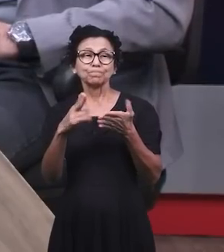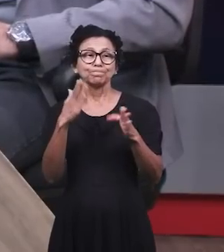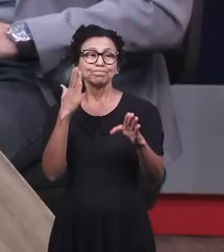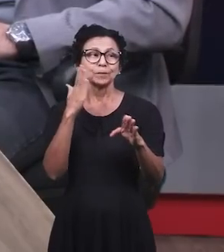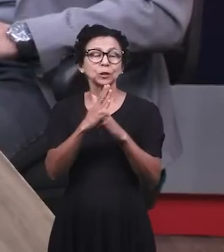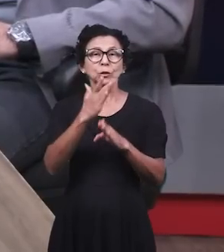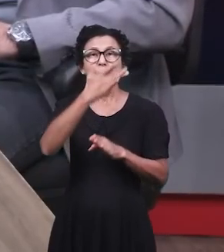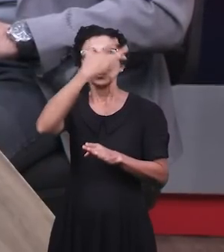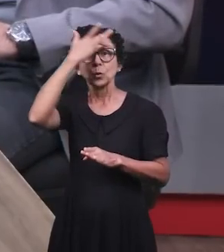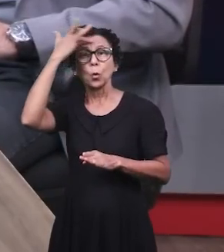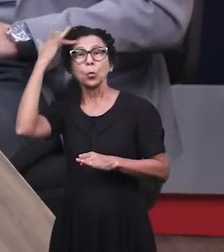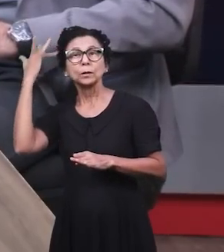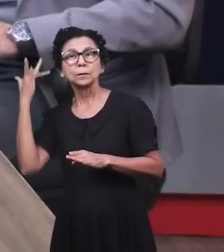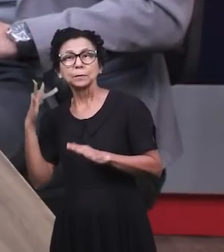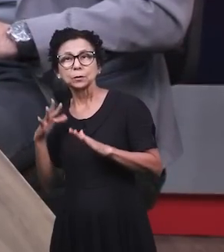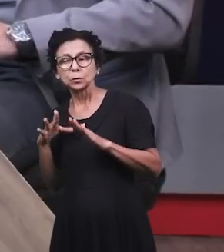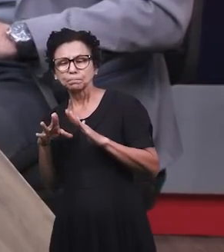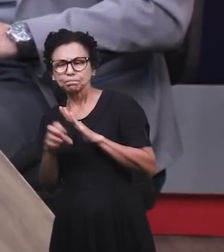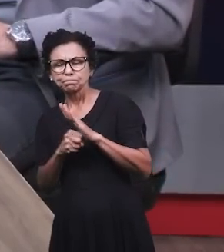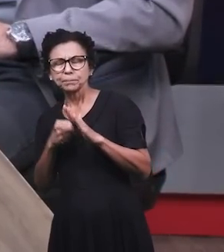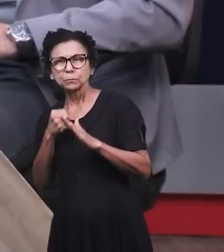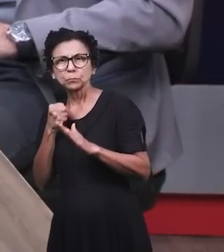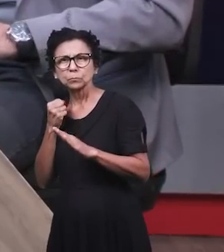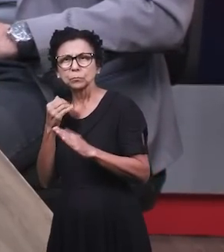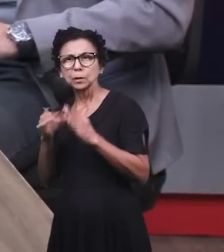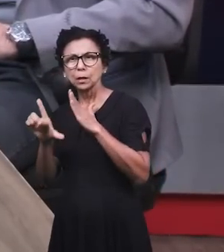se debruçar em pensar em criar uma forma